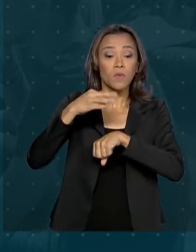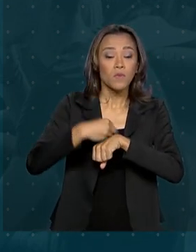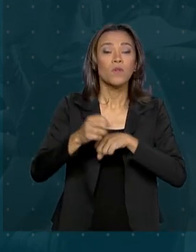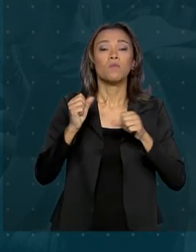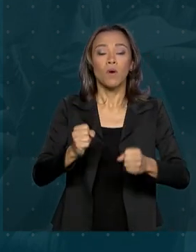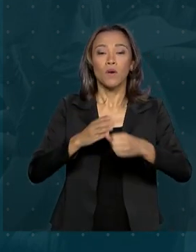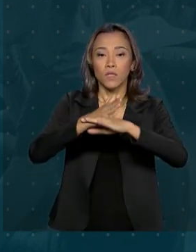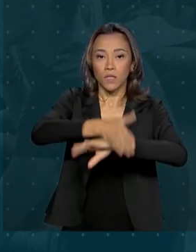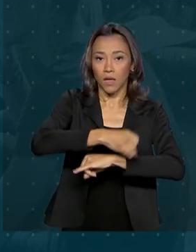portal do Sisu.